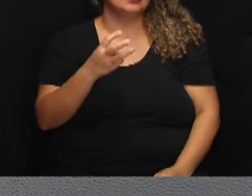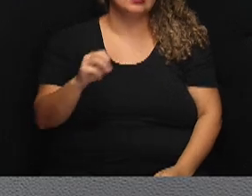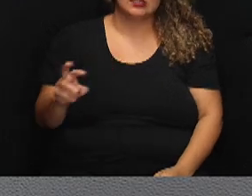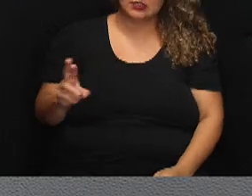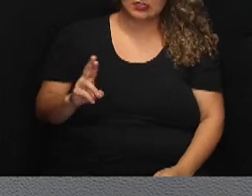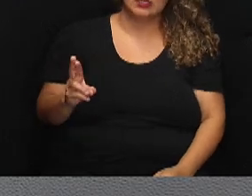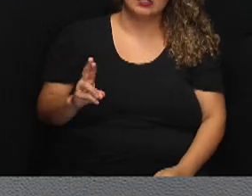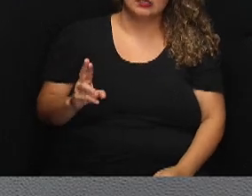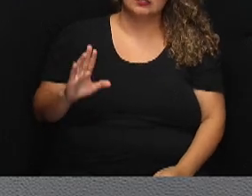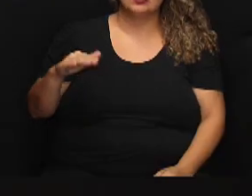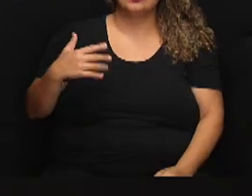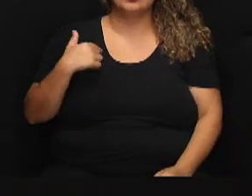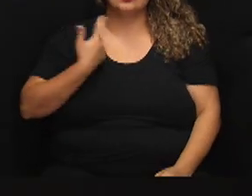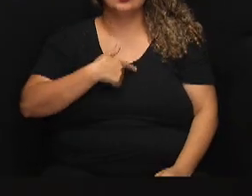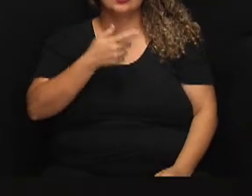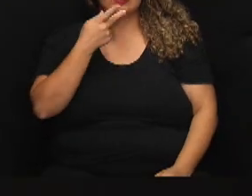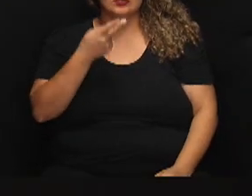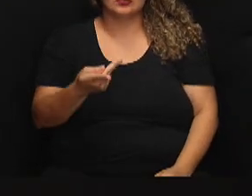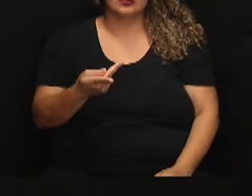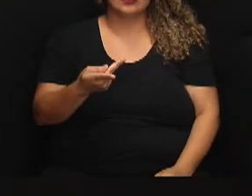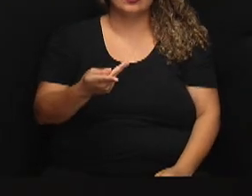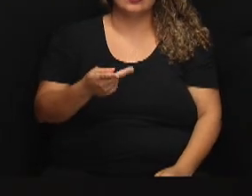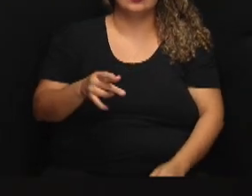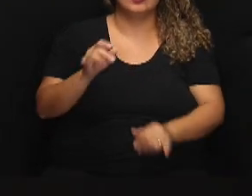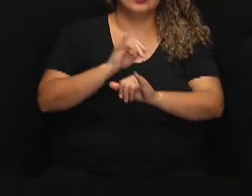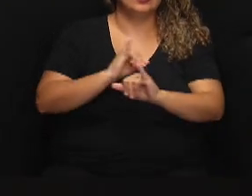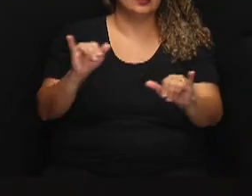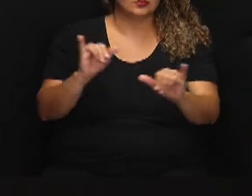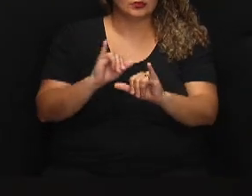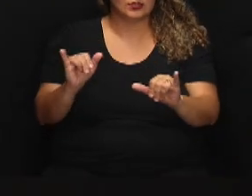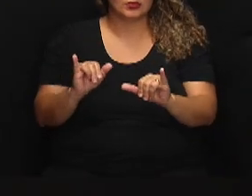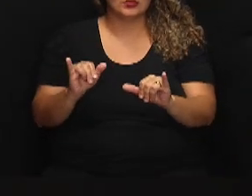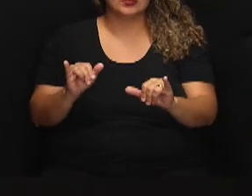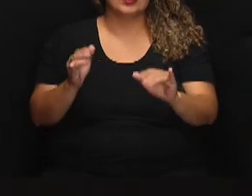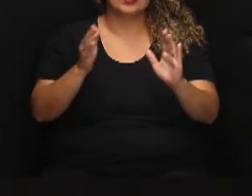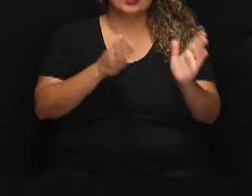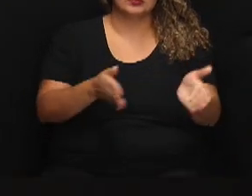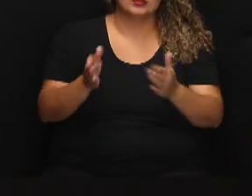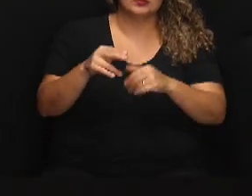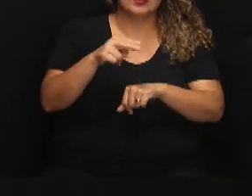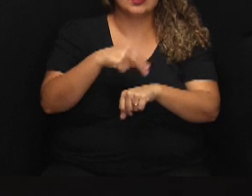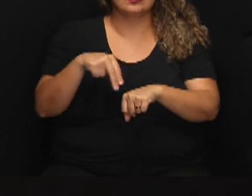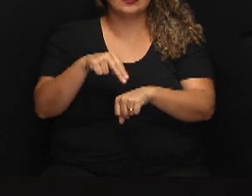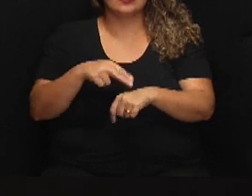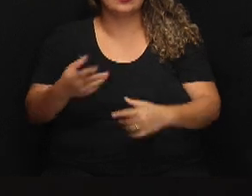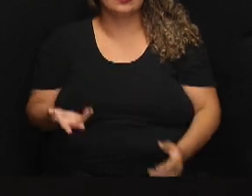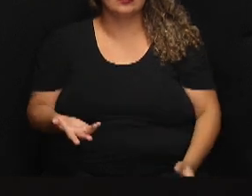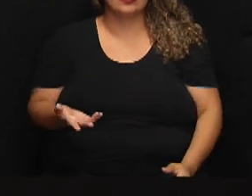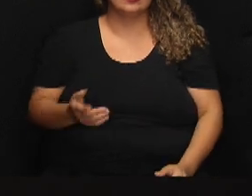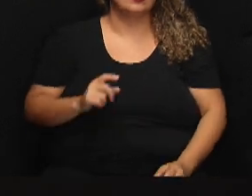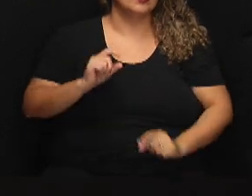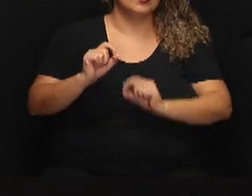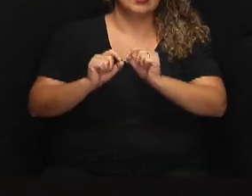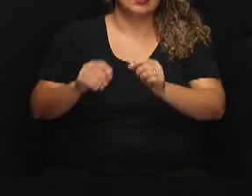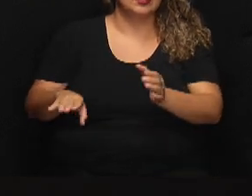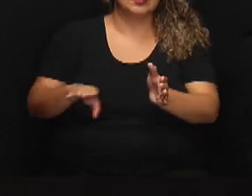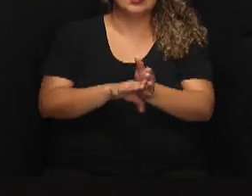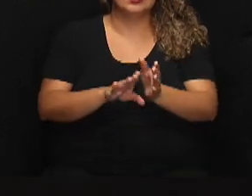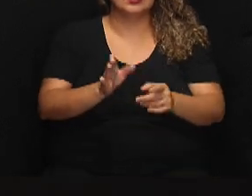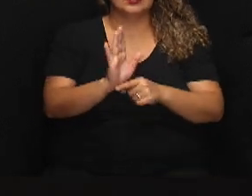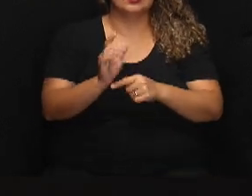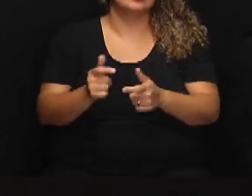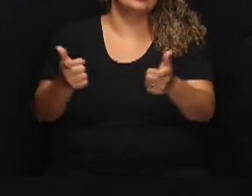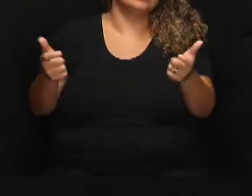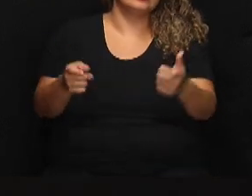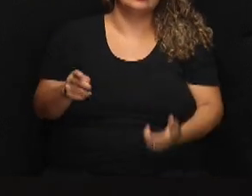R$30, quando a gente está falando de ter a divulgação de produções nacionais, mas só quem chega ao cinema são as grandes produções.